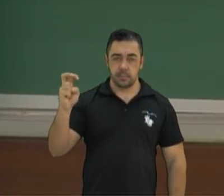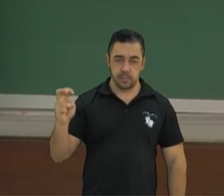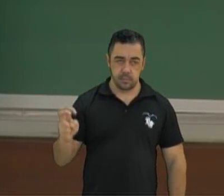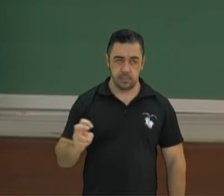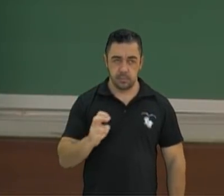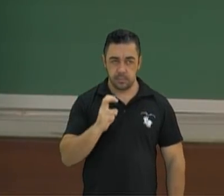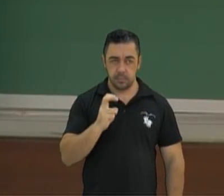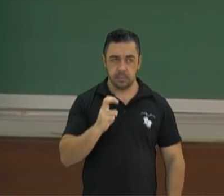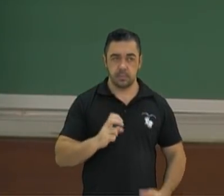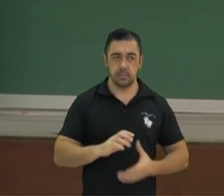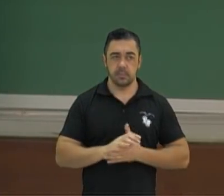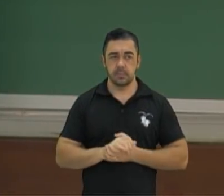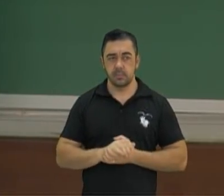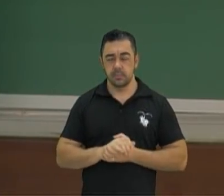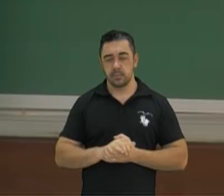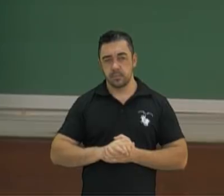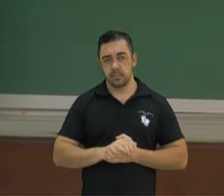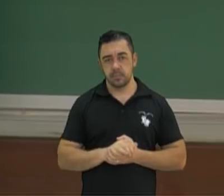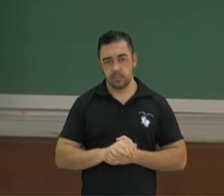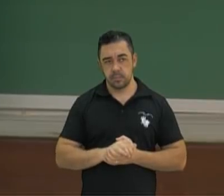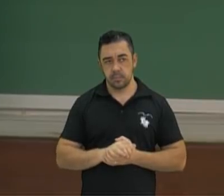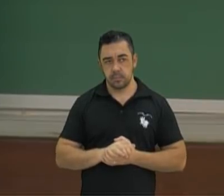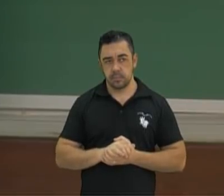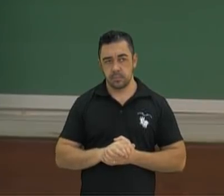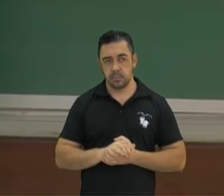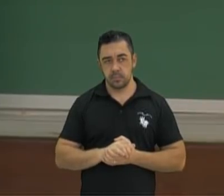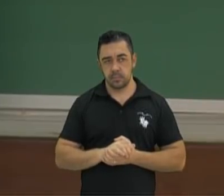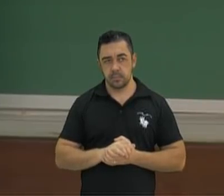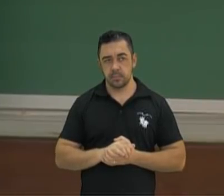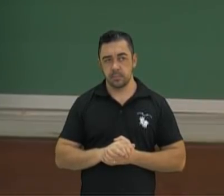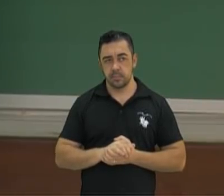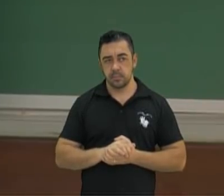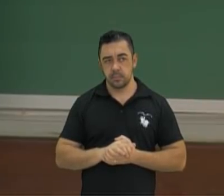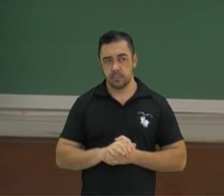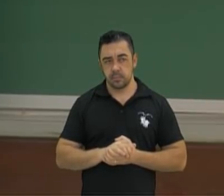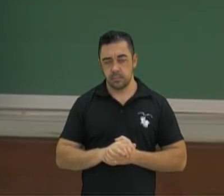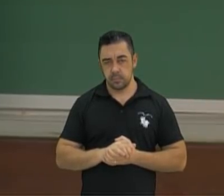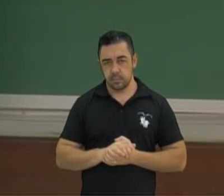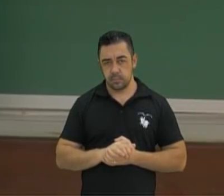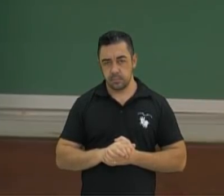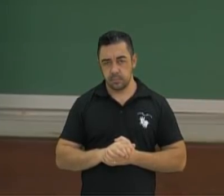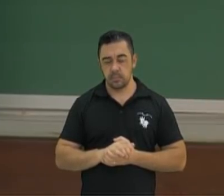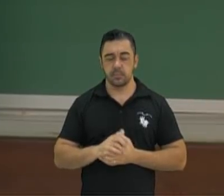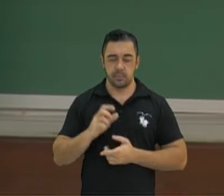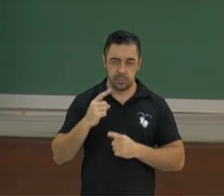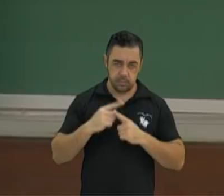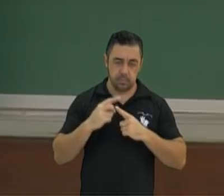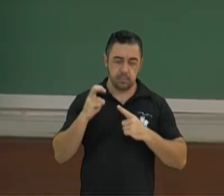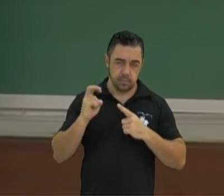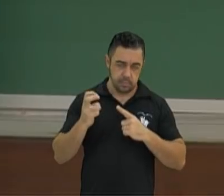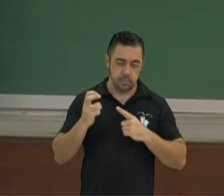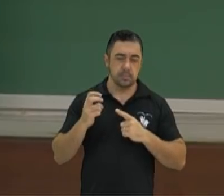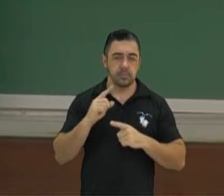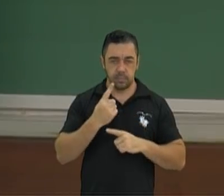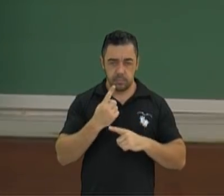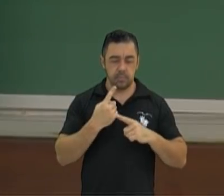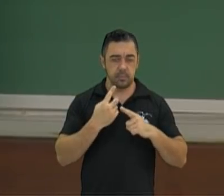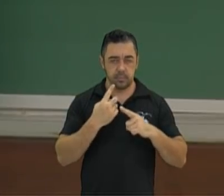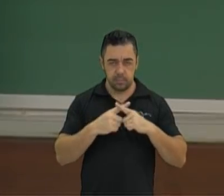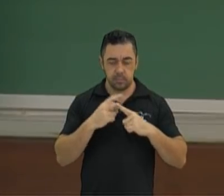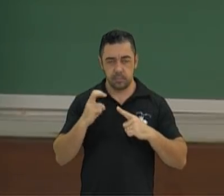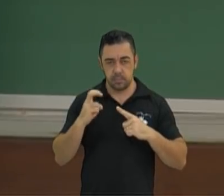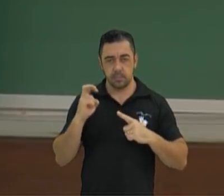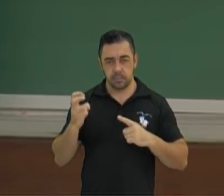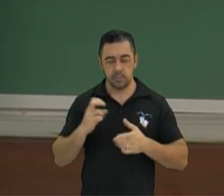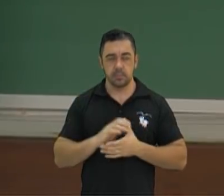por 6 é 1. O 1 que deu aqui, dessa divisão, eu multiplico por esse 5. 1 vezes 5,